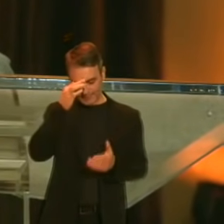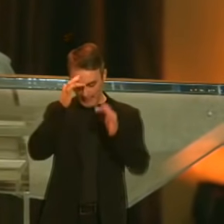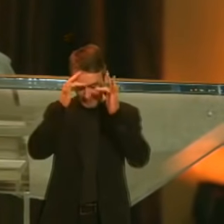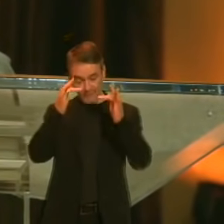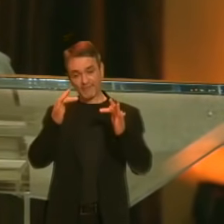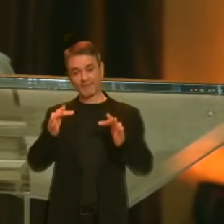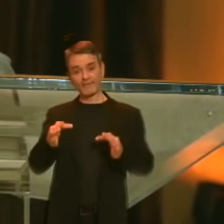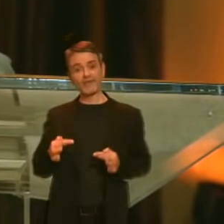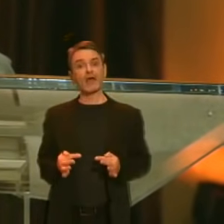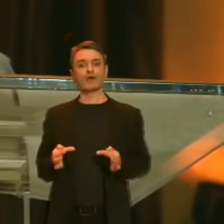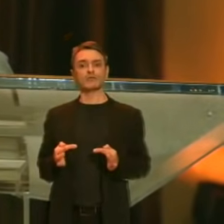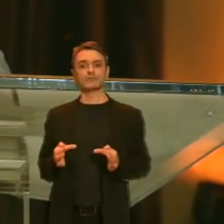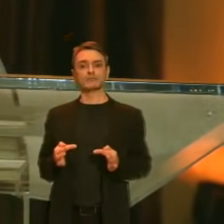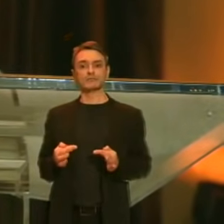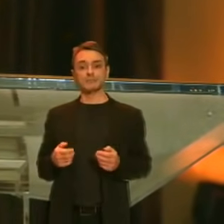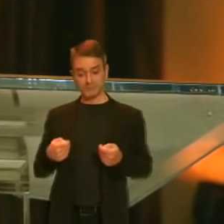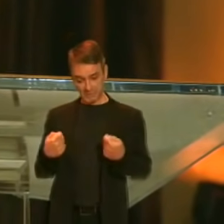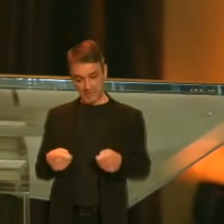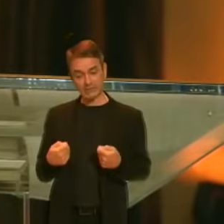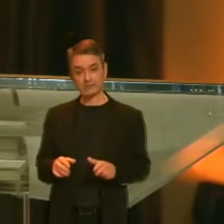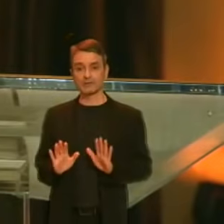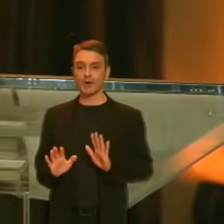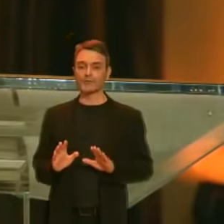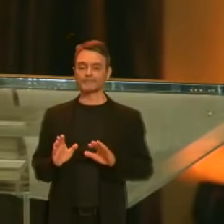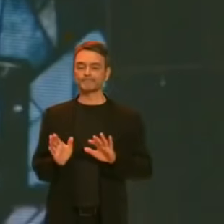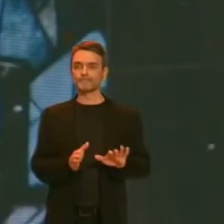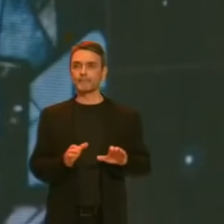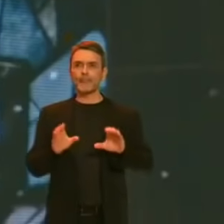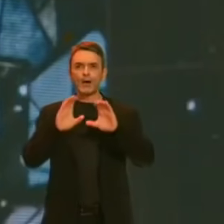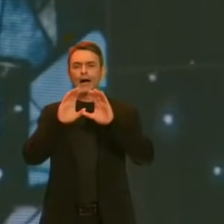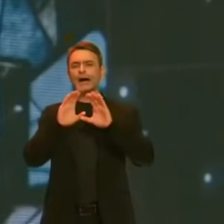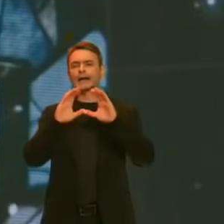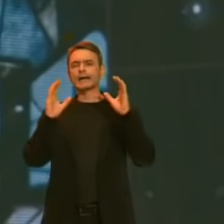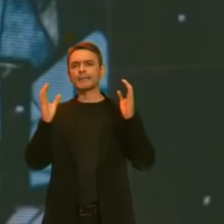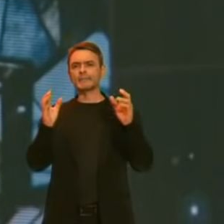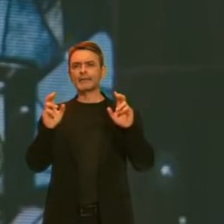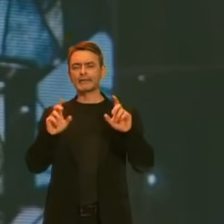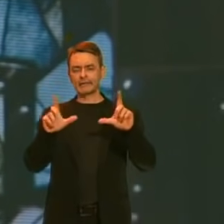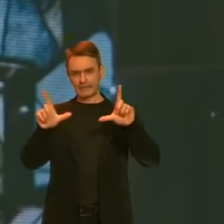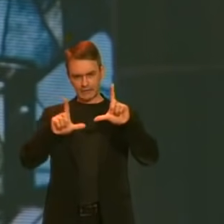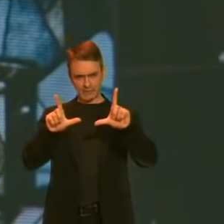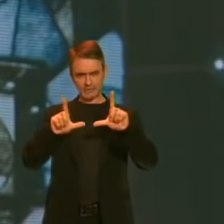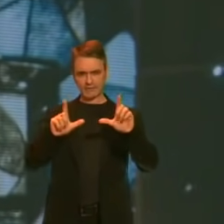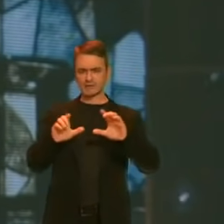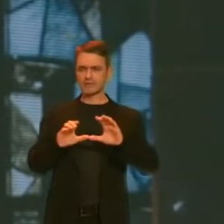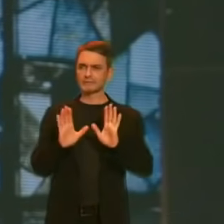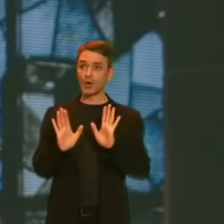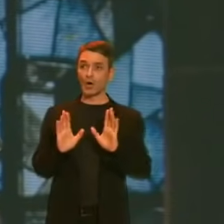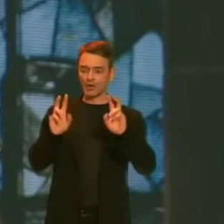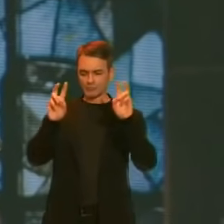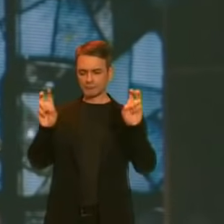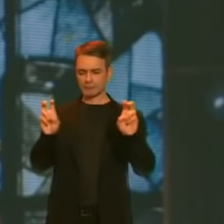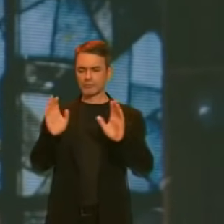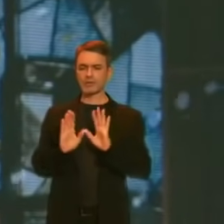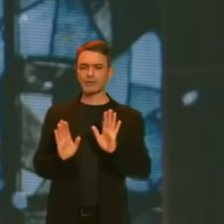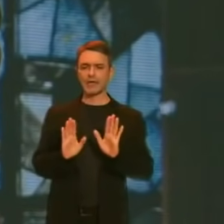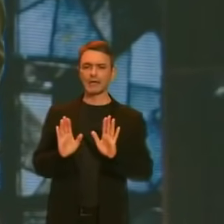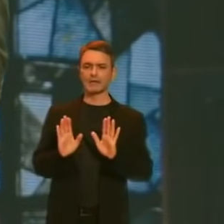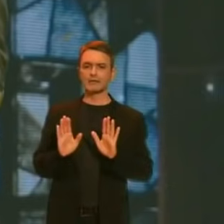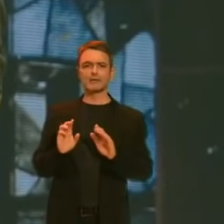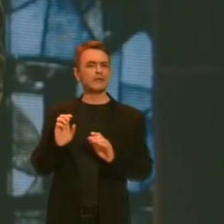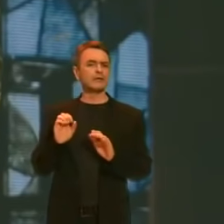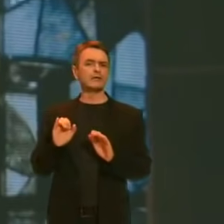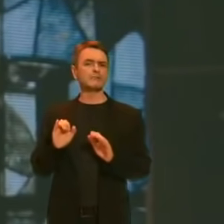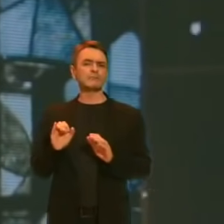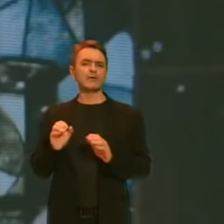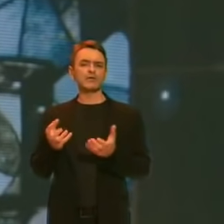É interessante, né? Tinha uma campanha na televisão, né, que dizia assim, eu só quero respeito. Eu